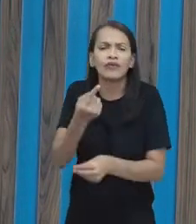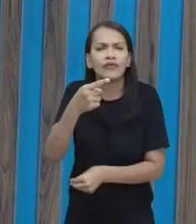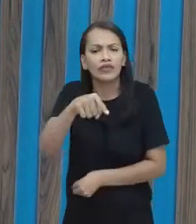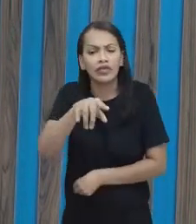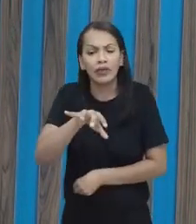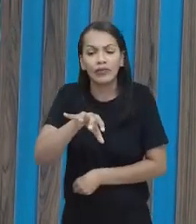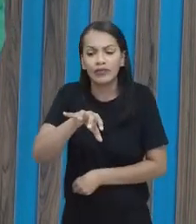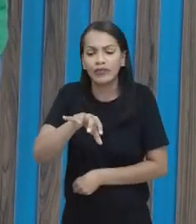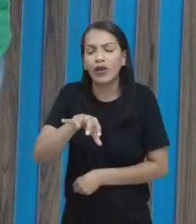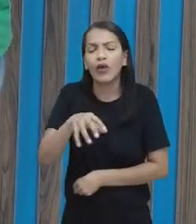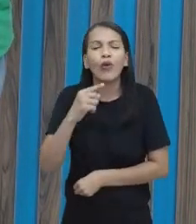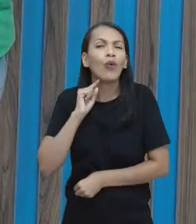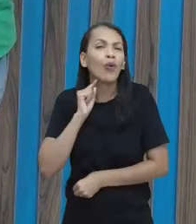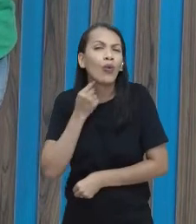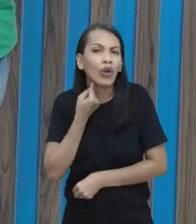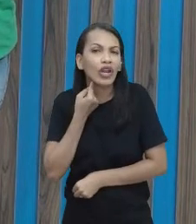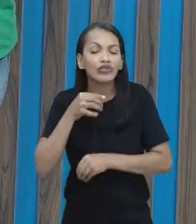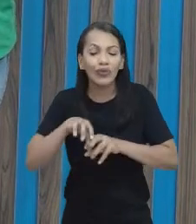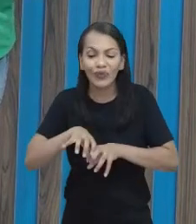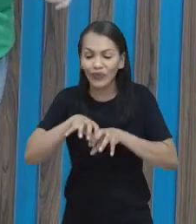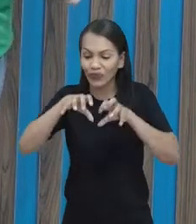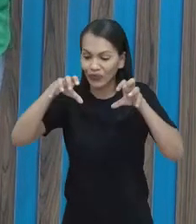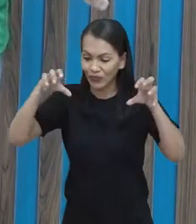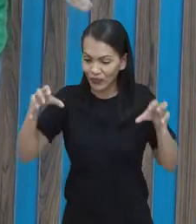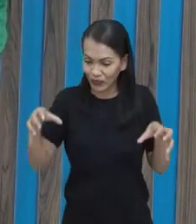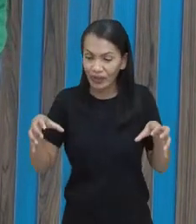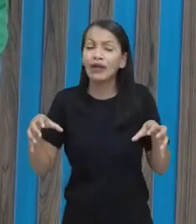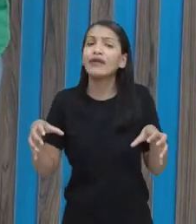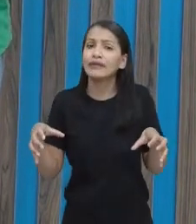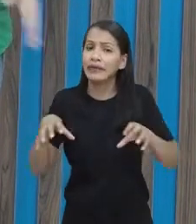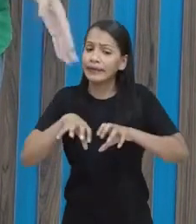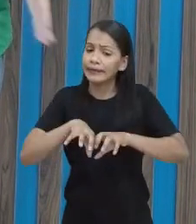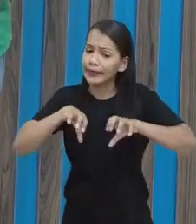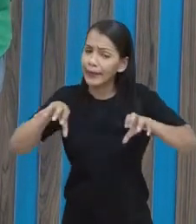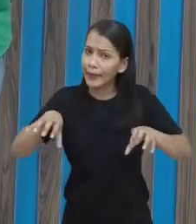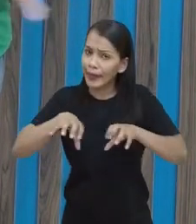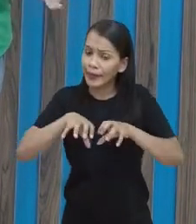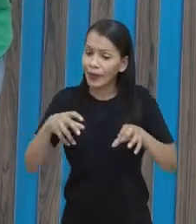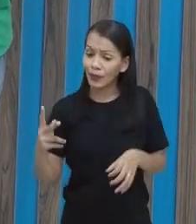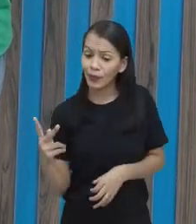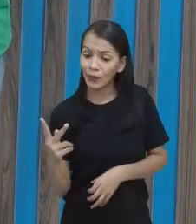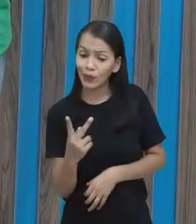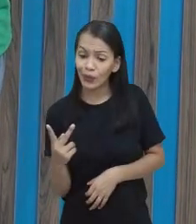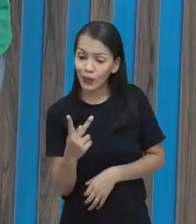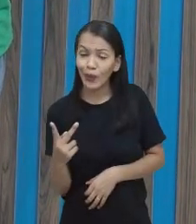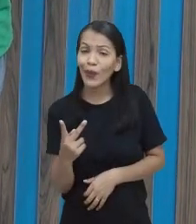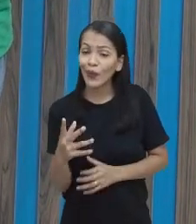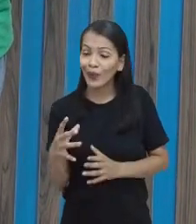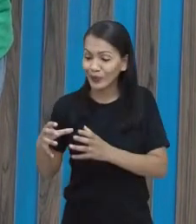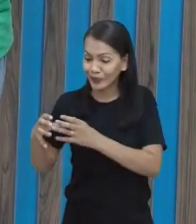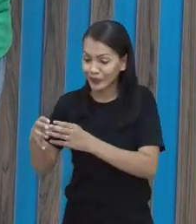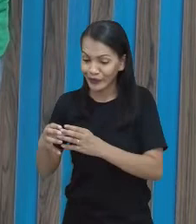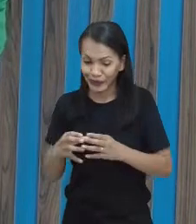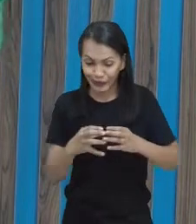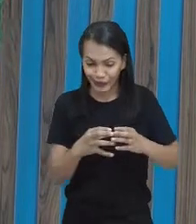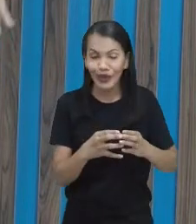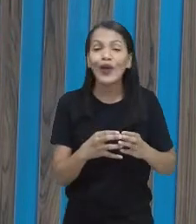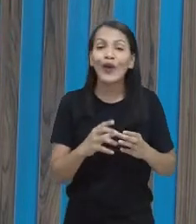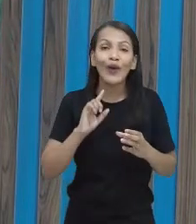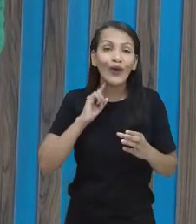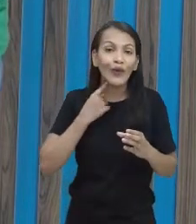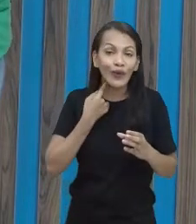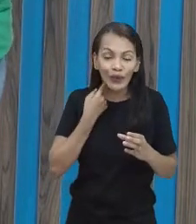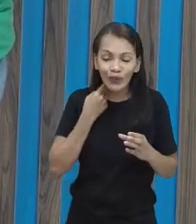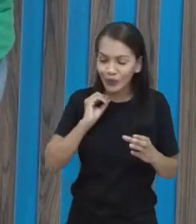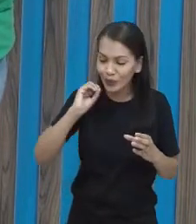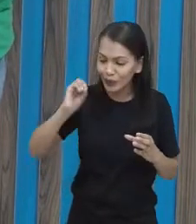separar o seu lixo em casa, tá? Pega, né, separa aí dois lixinhos, coloca o lixo orgânico